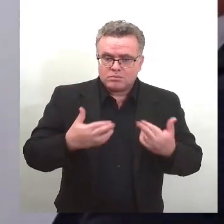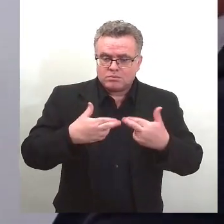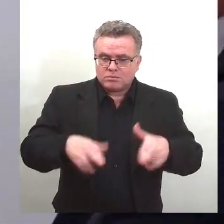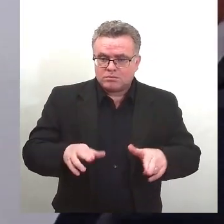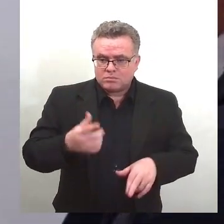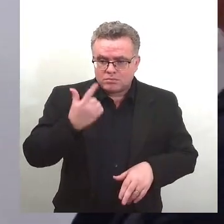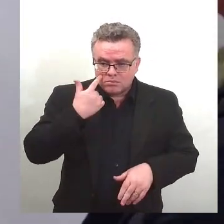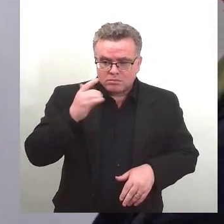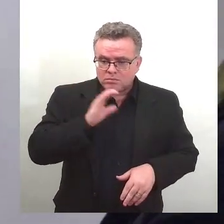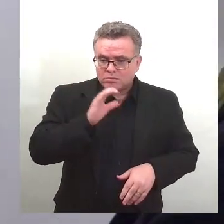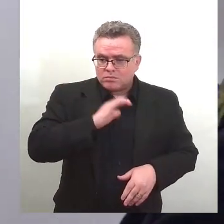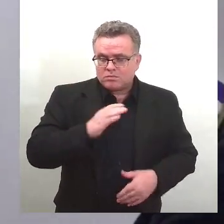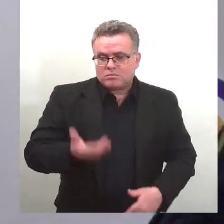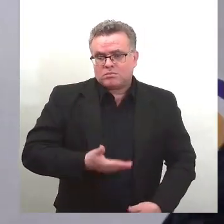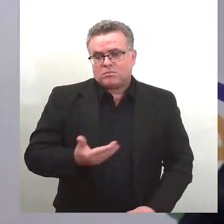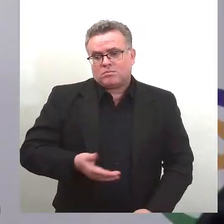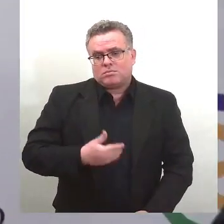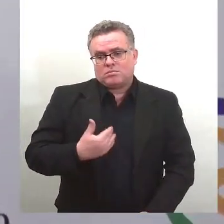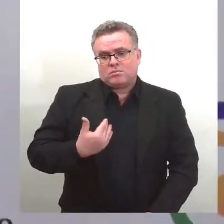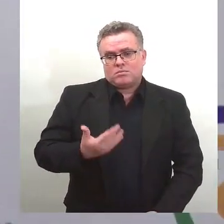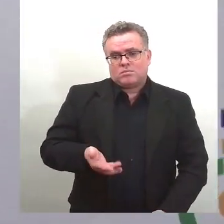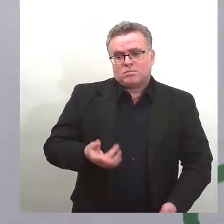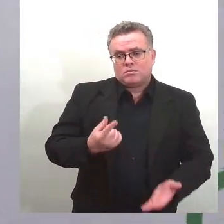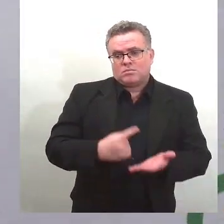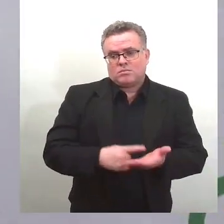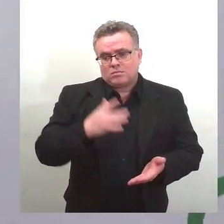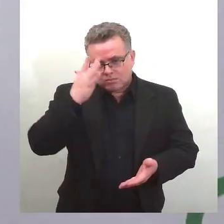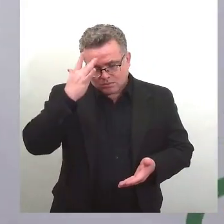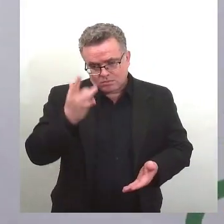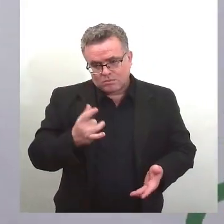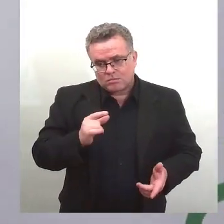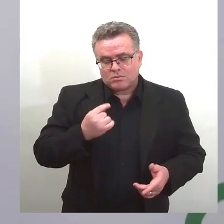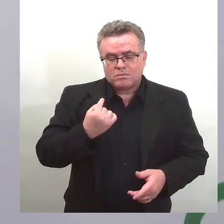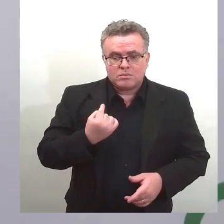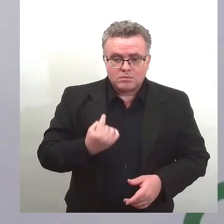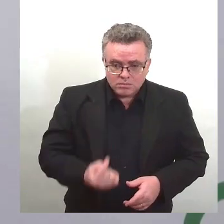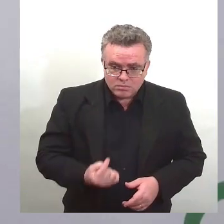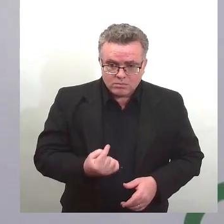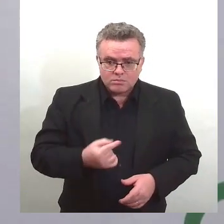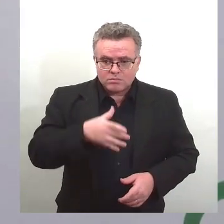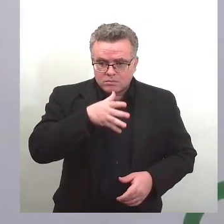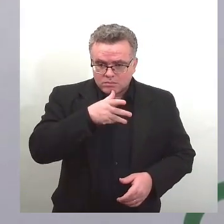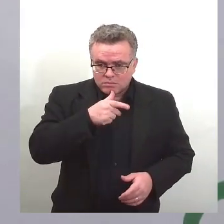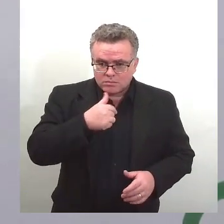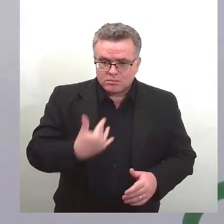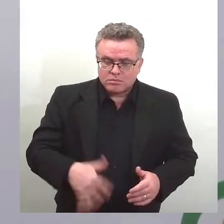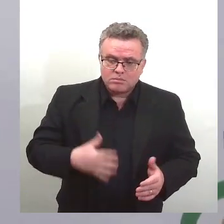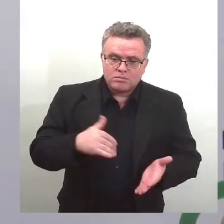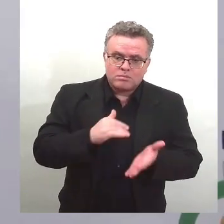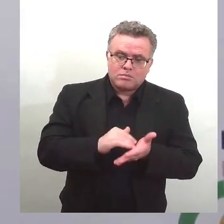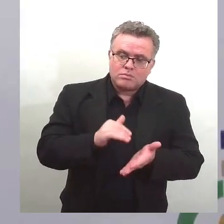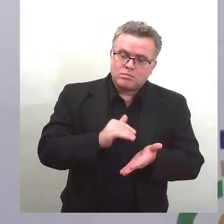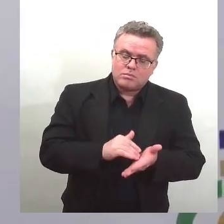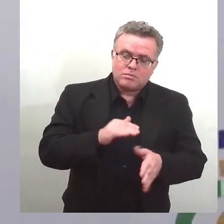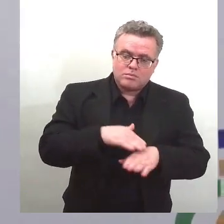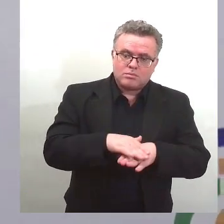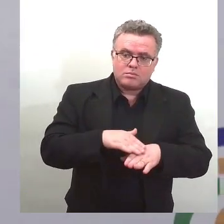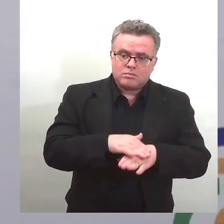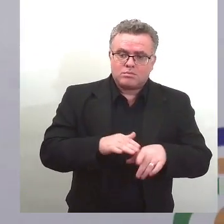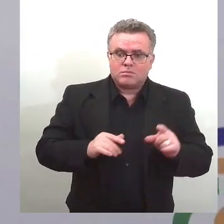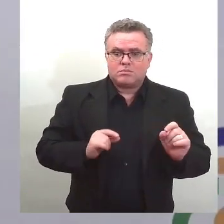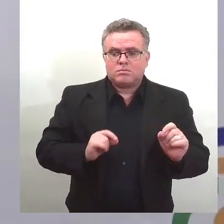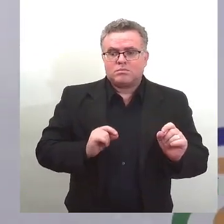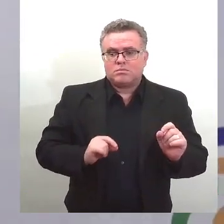né? Ficou acertado de amanhã ainda, né, secretária da Educação ir lá conversar, mas a situação é que não